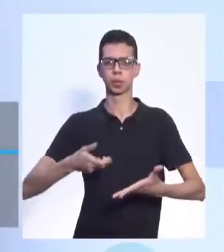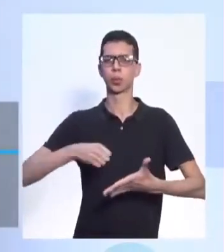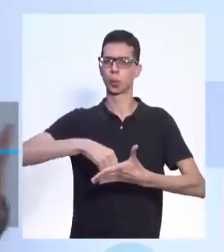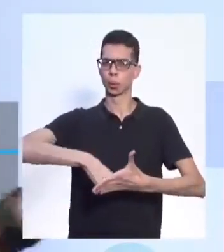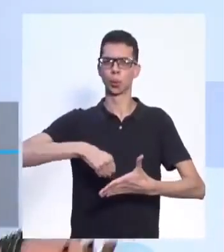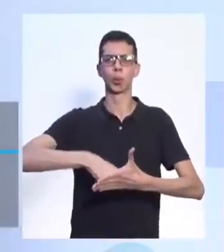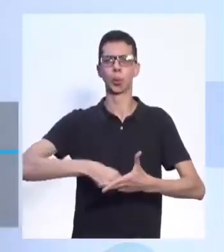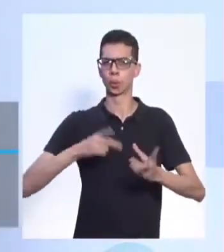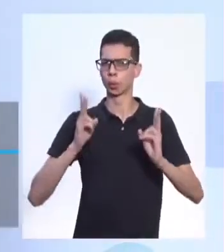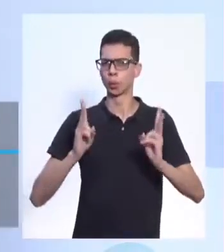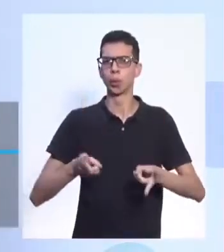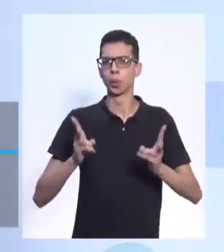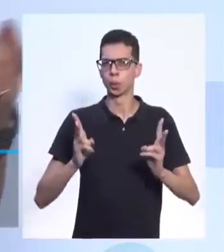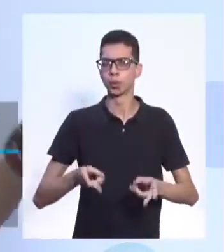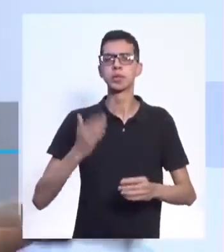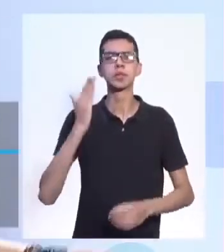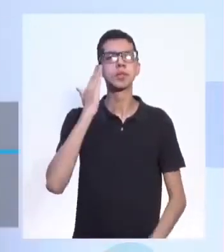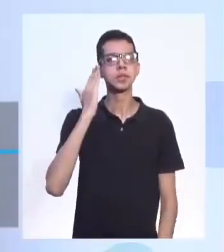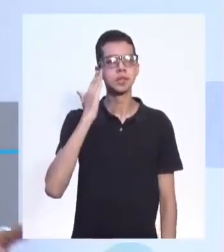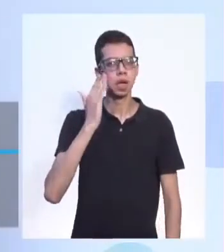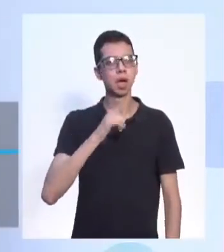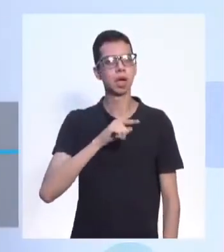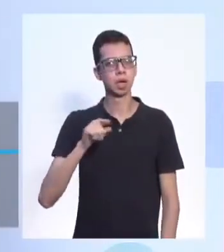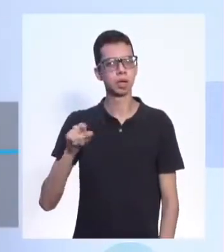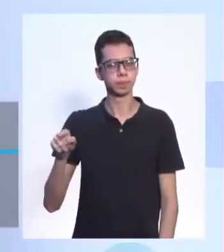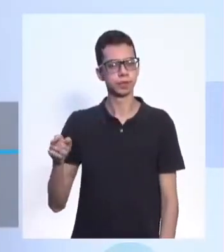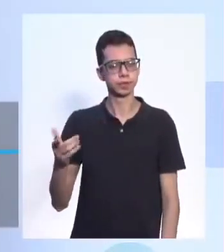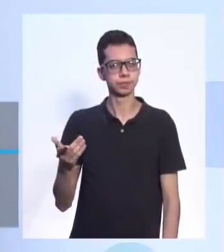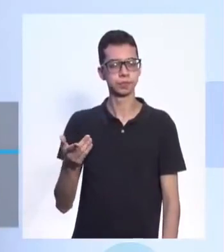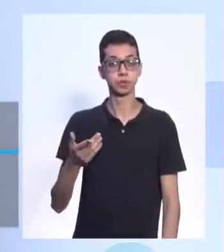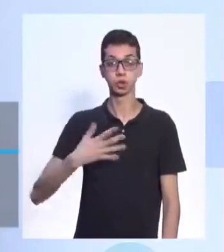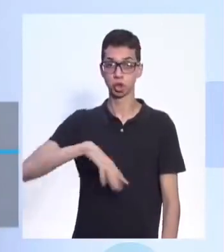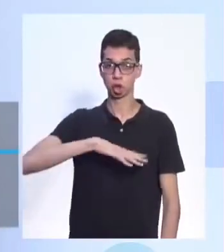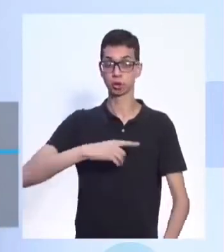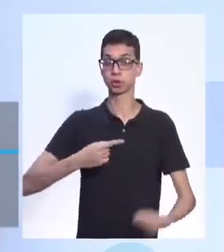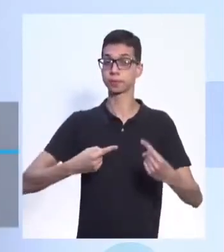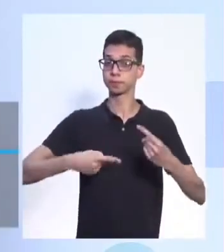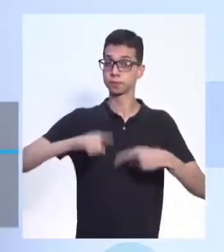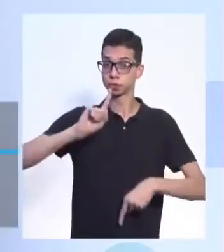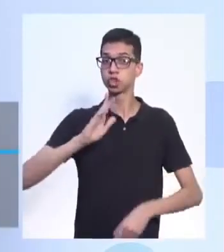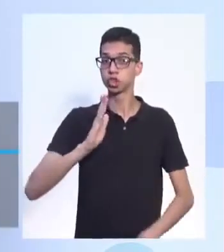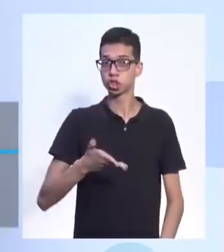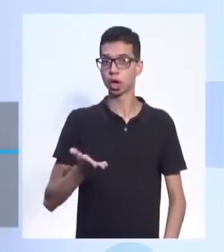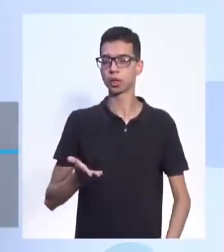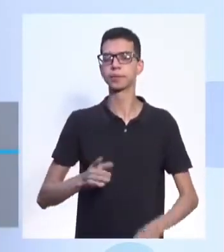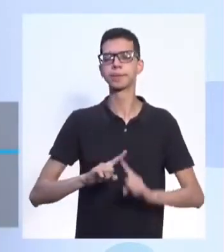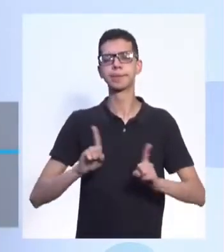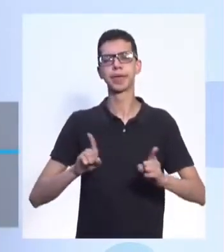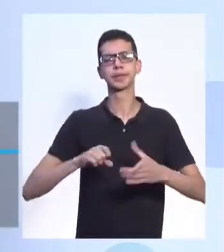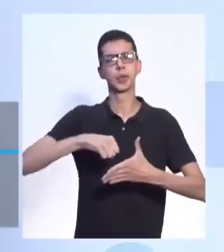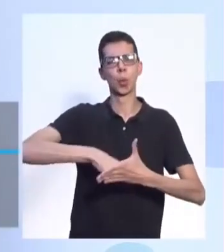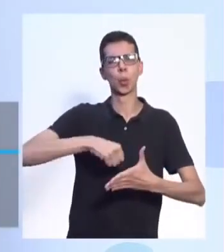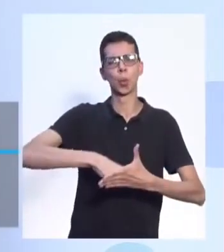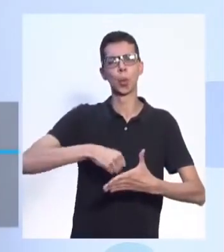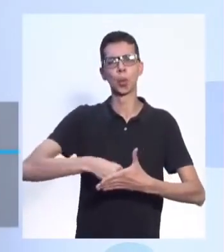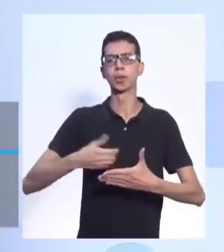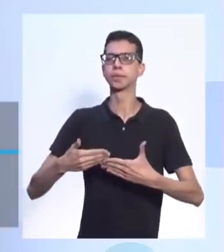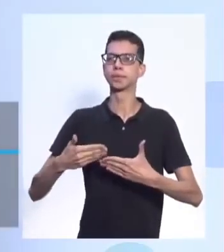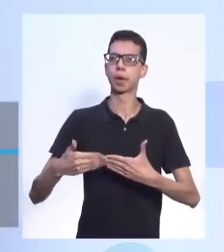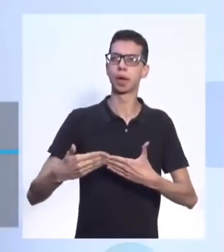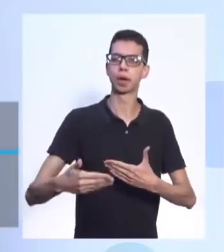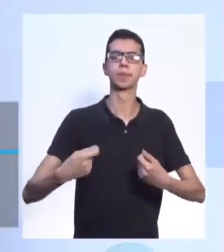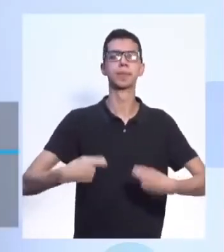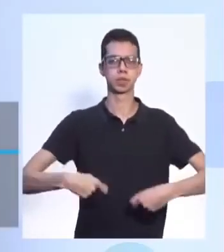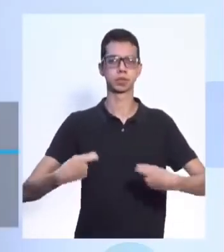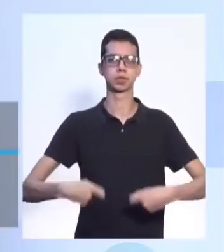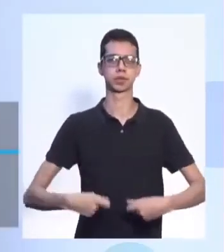mesmo que realmente a gente tenha tido muitos avanços em relação a isso, a gente sabe que ainda tem muita luta pela frente para esse tipo de